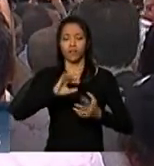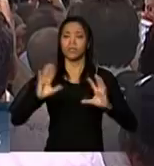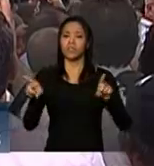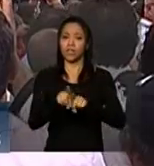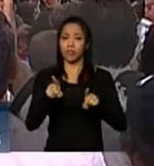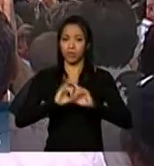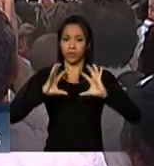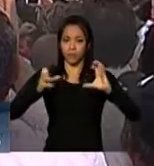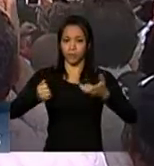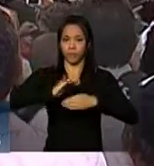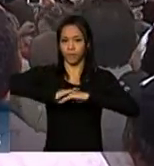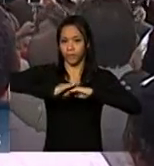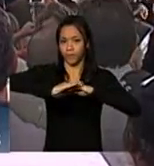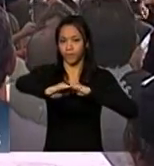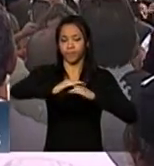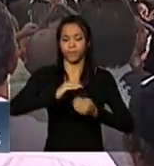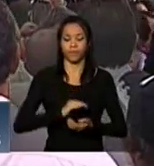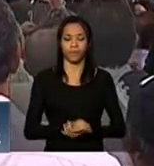p